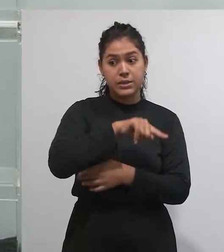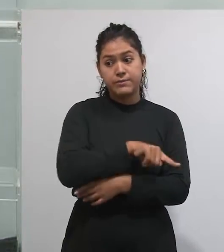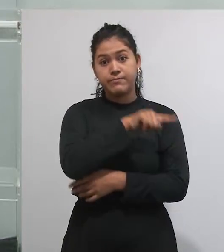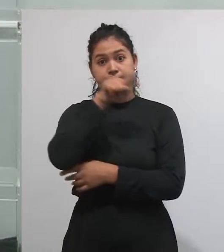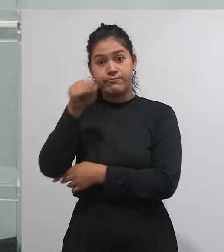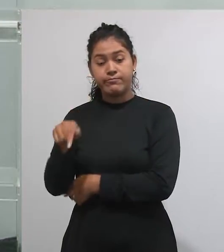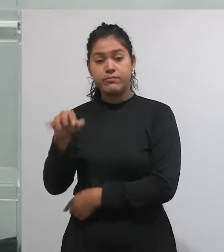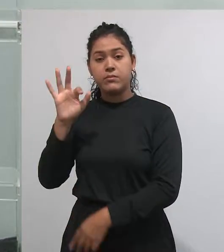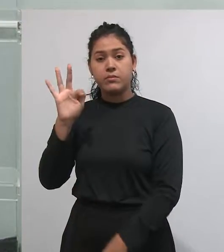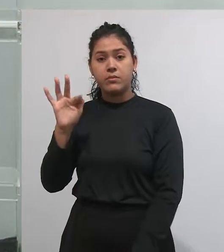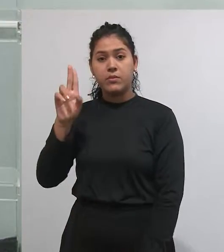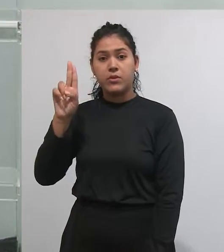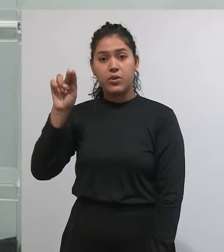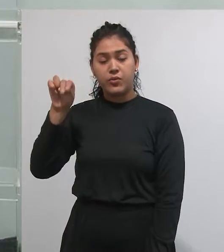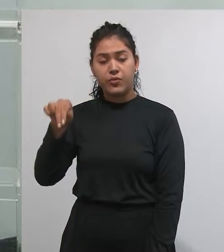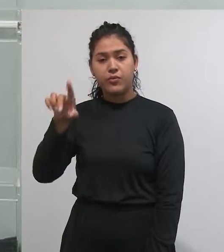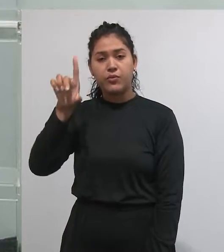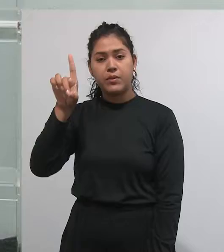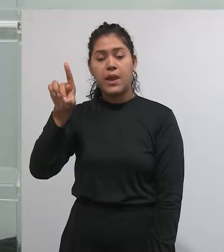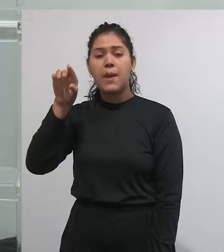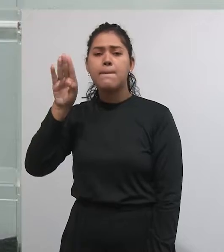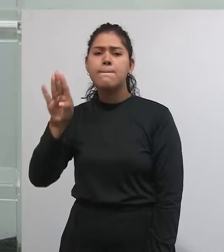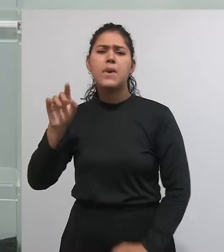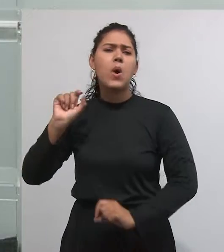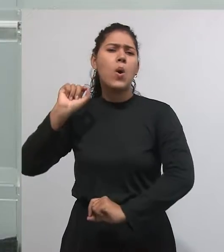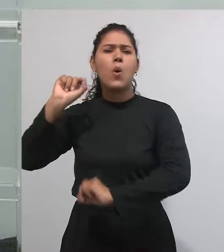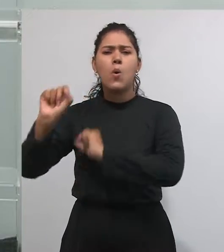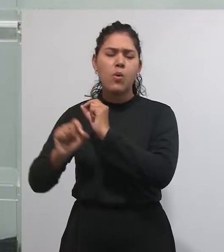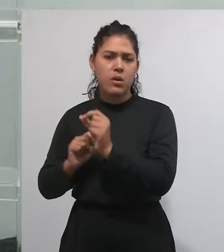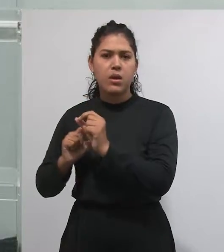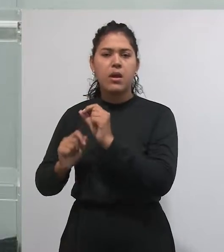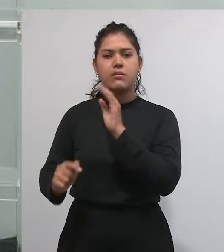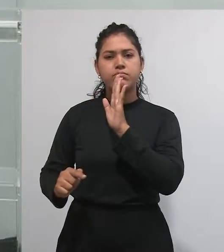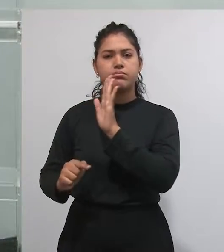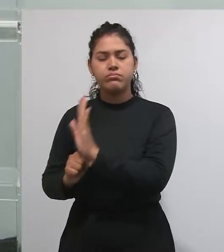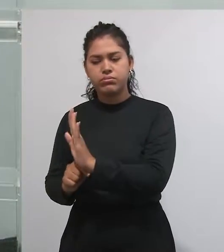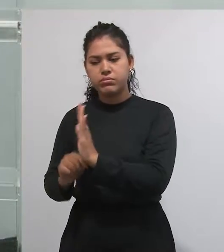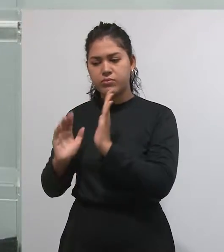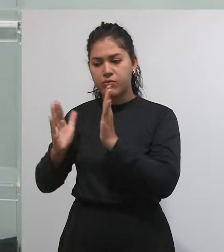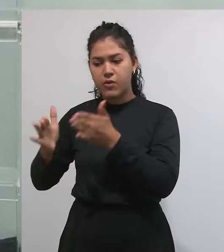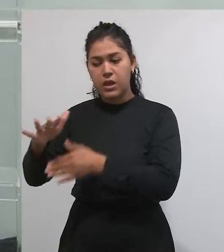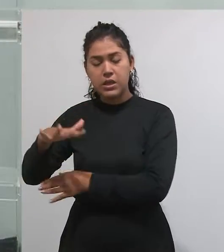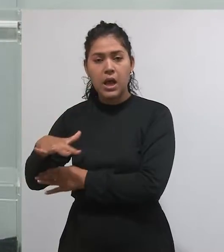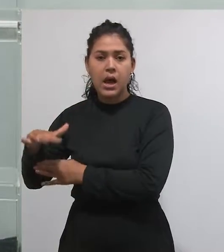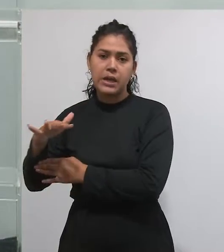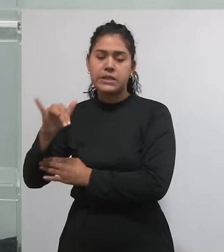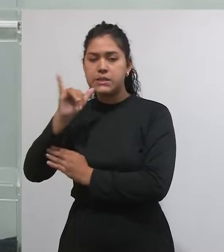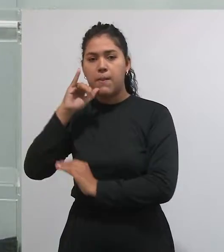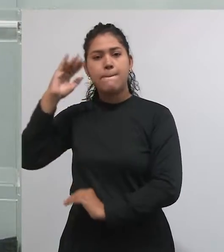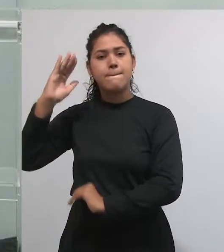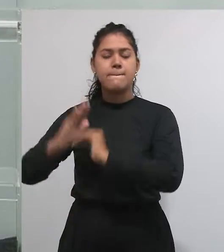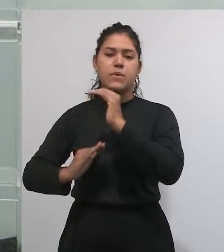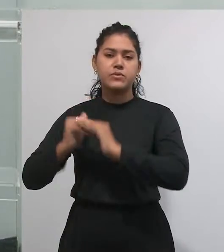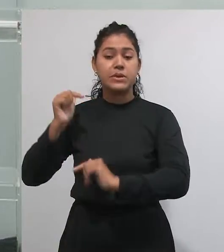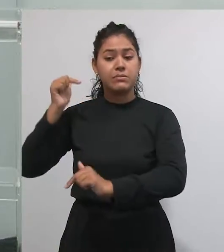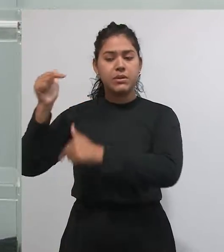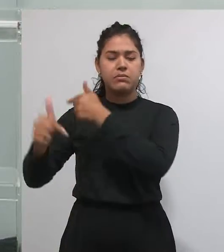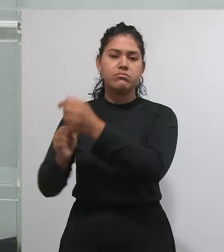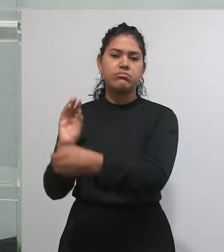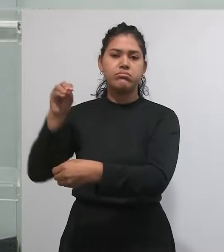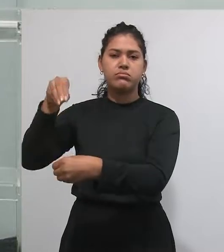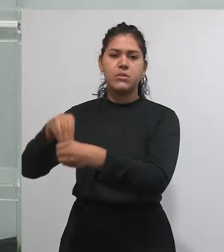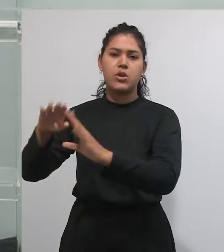destina mais especificamente ao suporte ao salário dos servidores da educação, os profissionais da